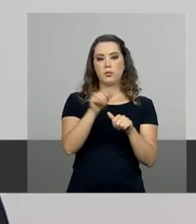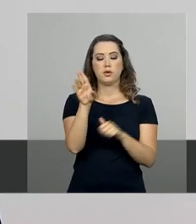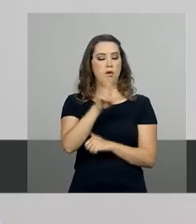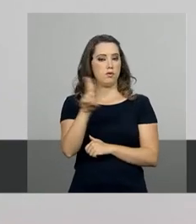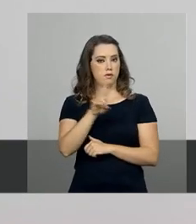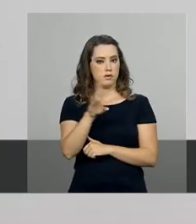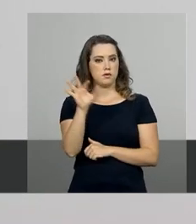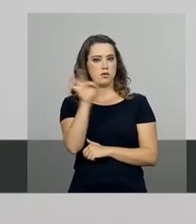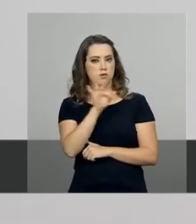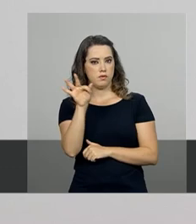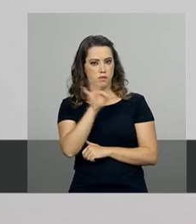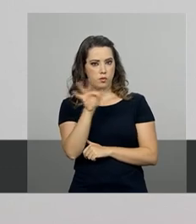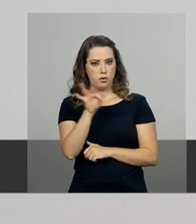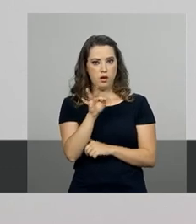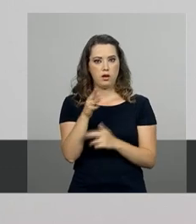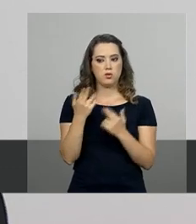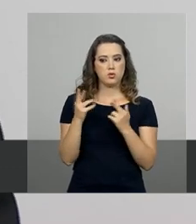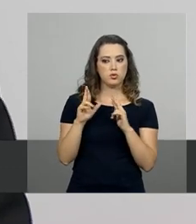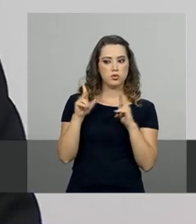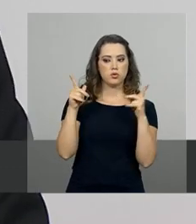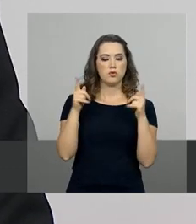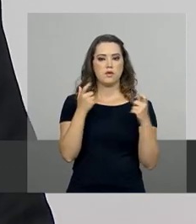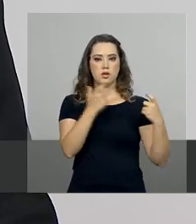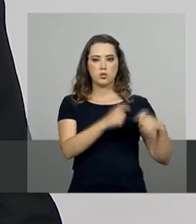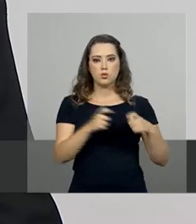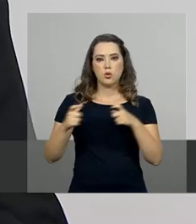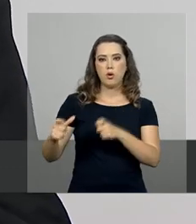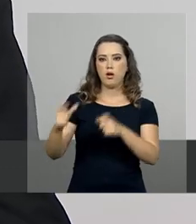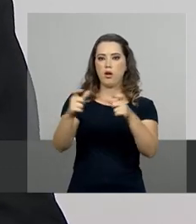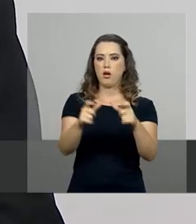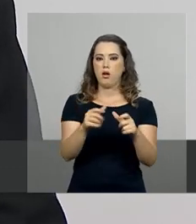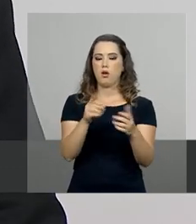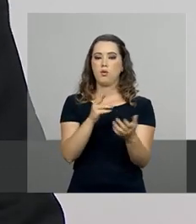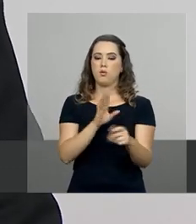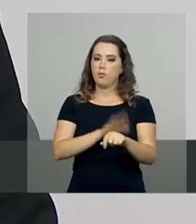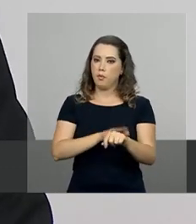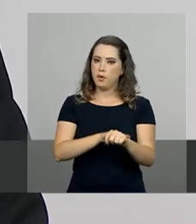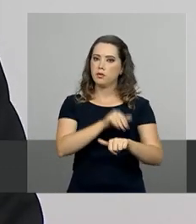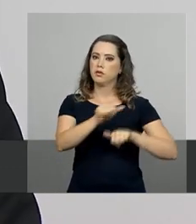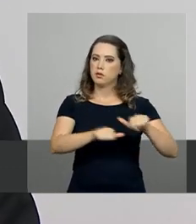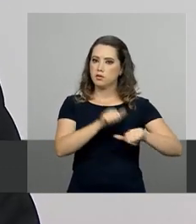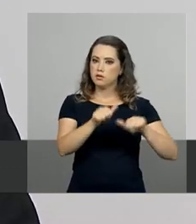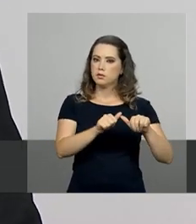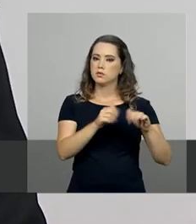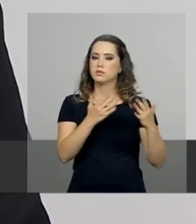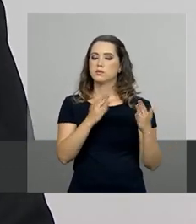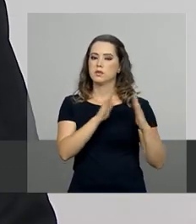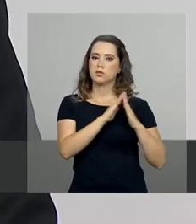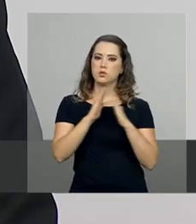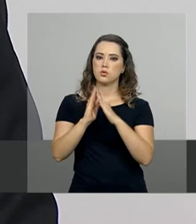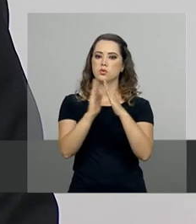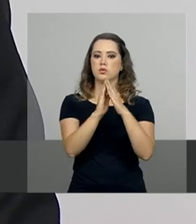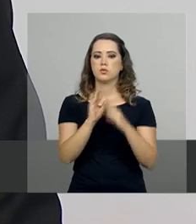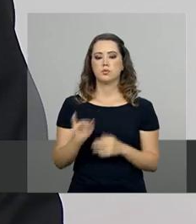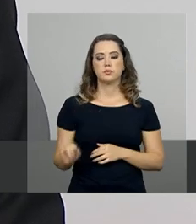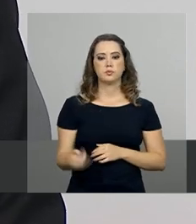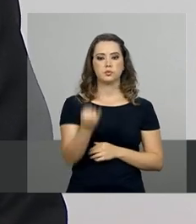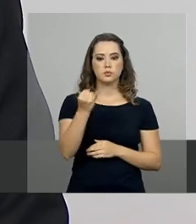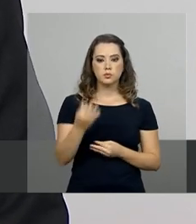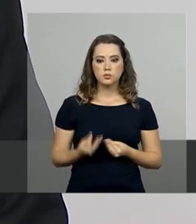origem anterior à sua transferência exatamente oportunizando a aqueles que